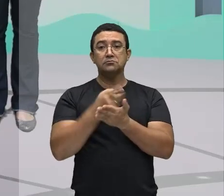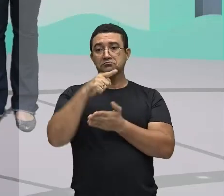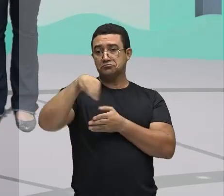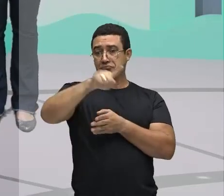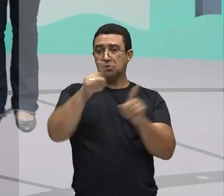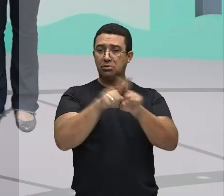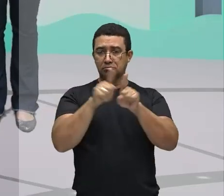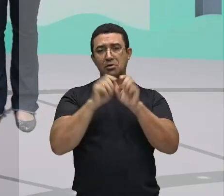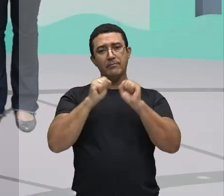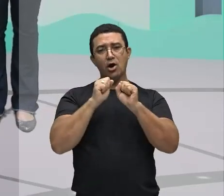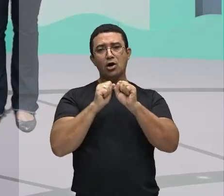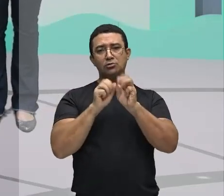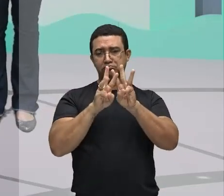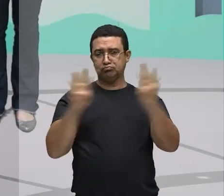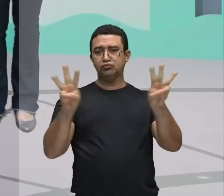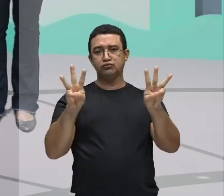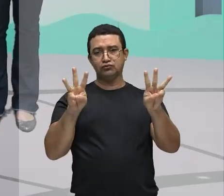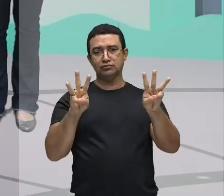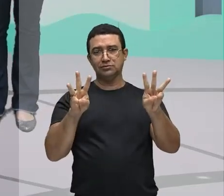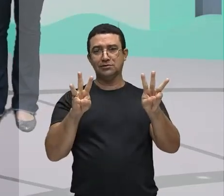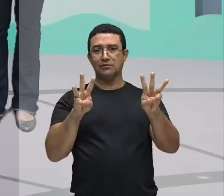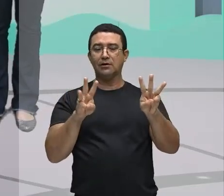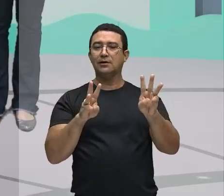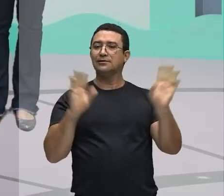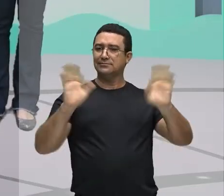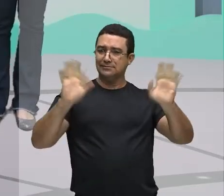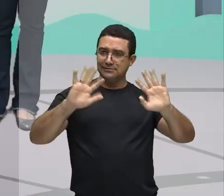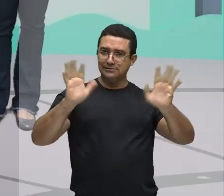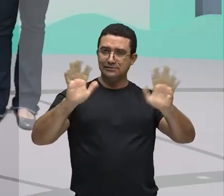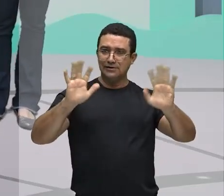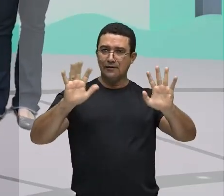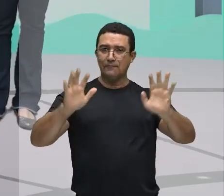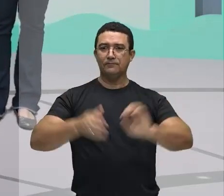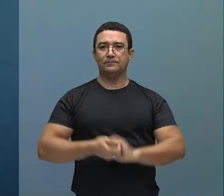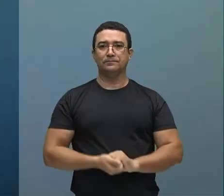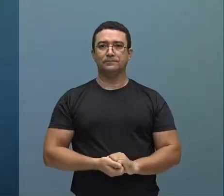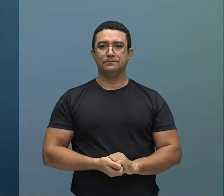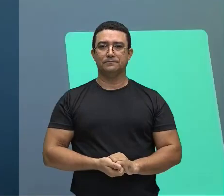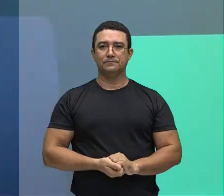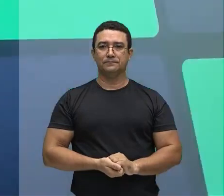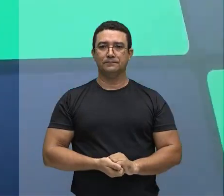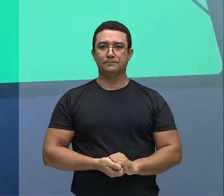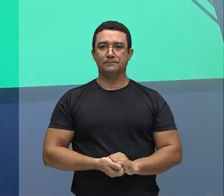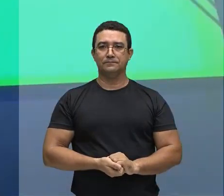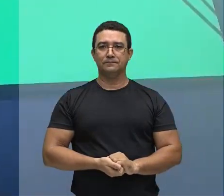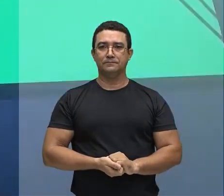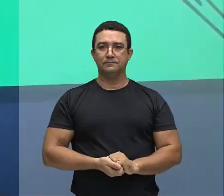acessar o nosso caderno digital. Tá bom? Então até mais. Tchau, tchau.